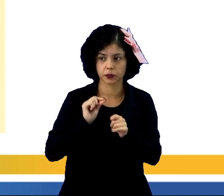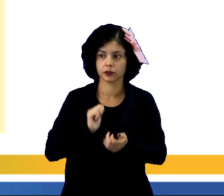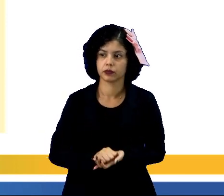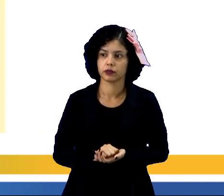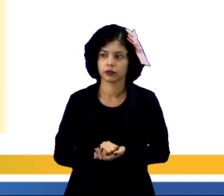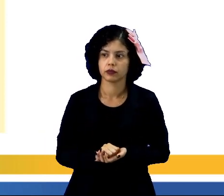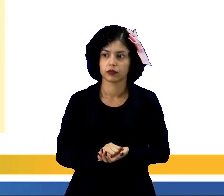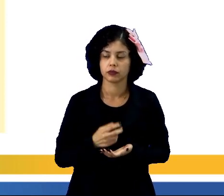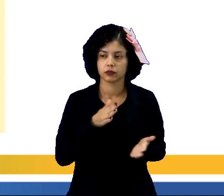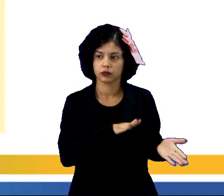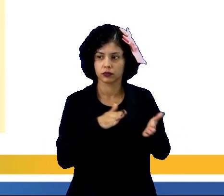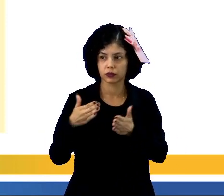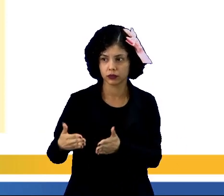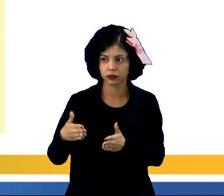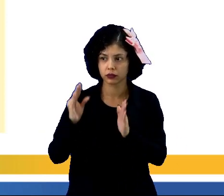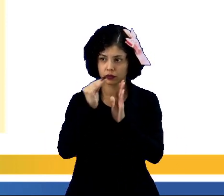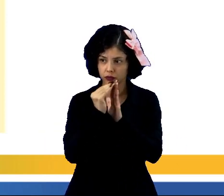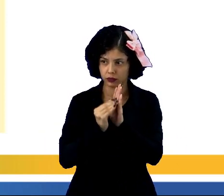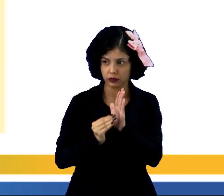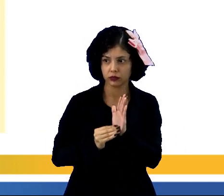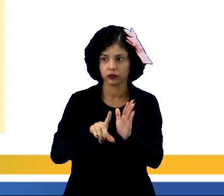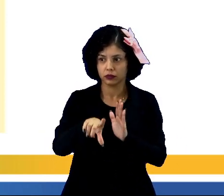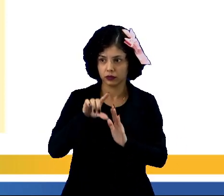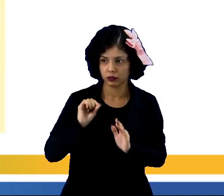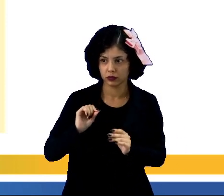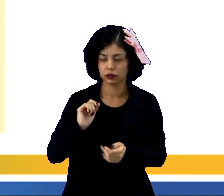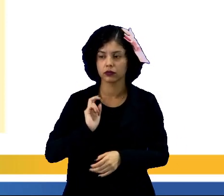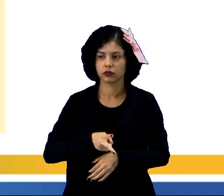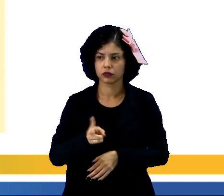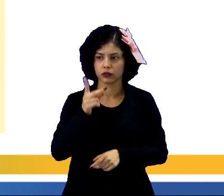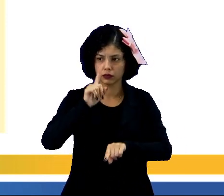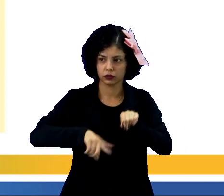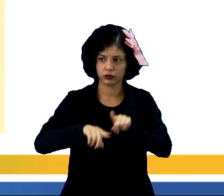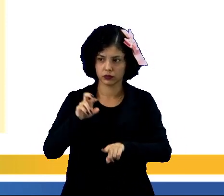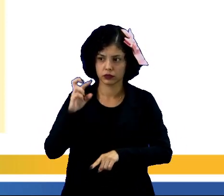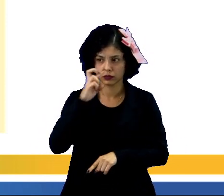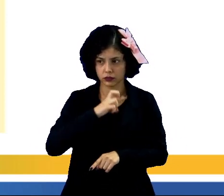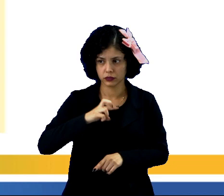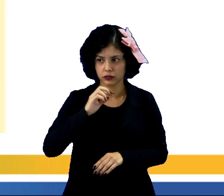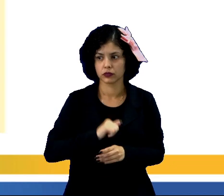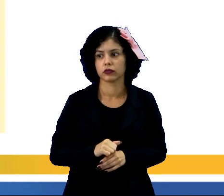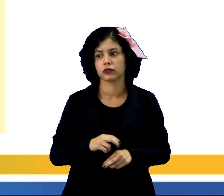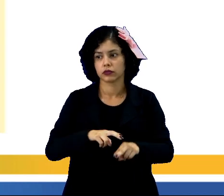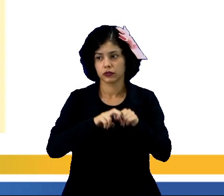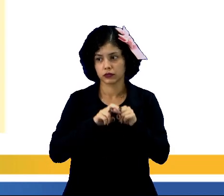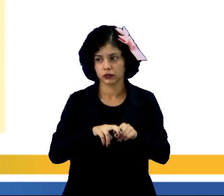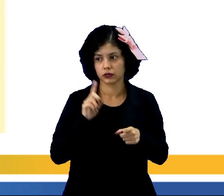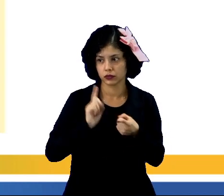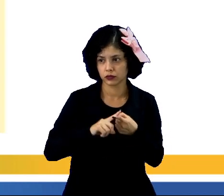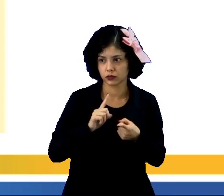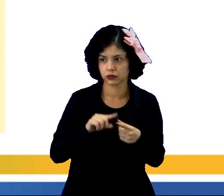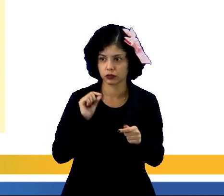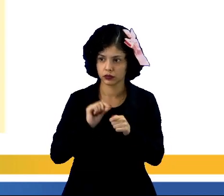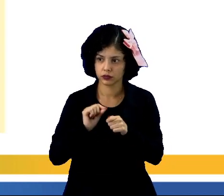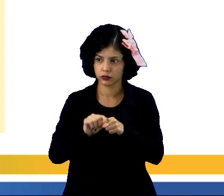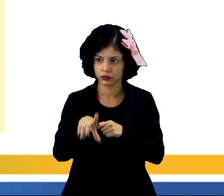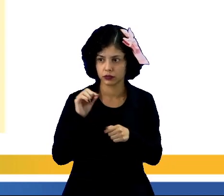executado, e parte disso deve ser ao fato de ele ter escolhido rigorosamente o material a ser analisado. Por